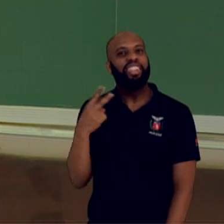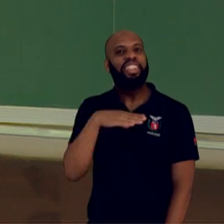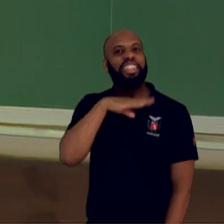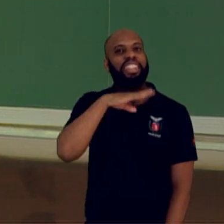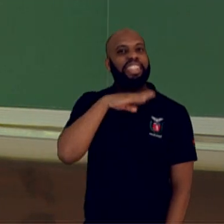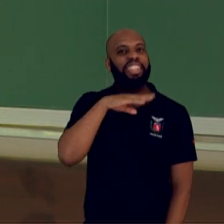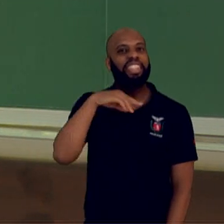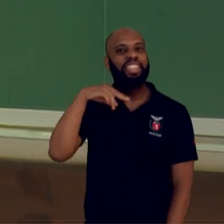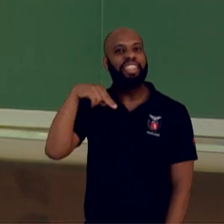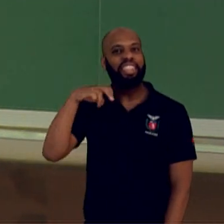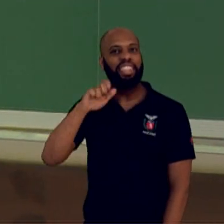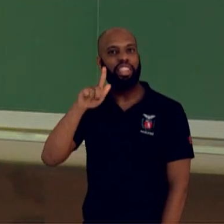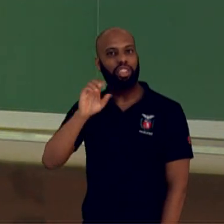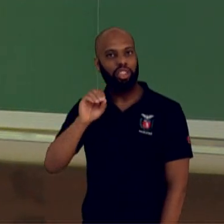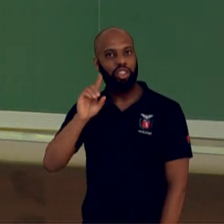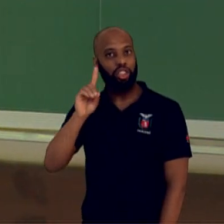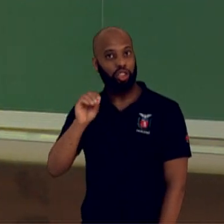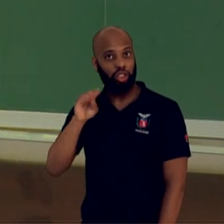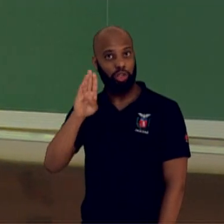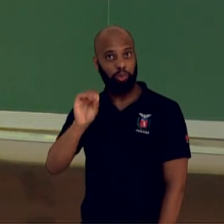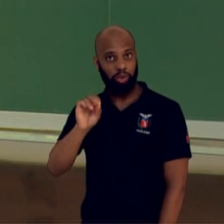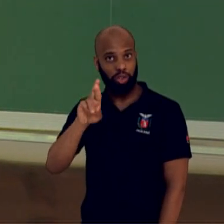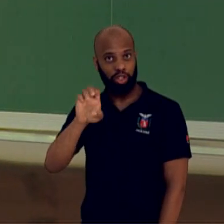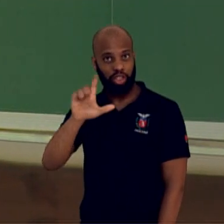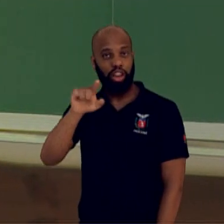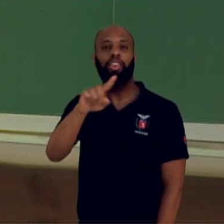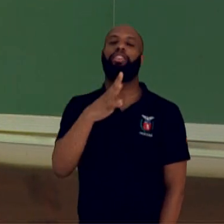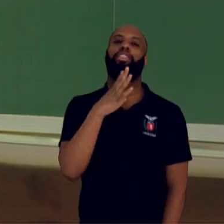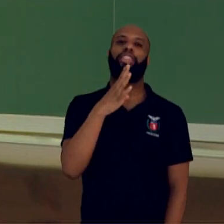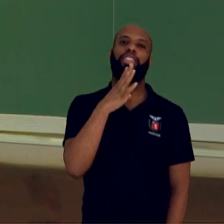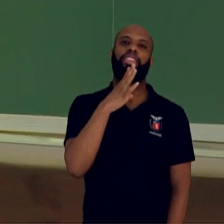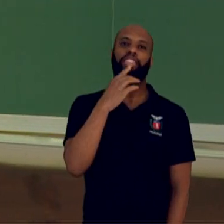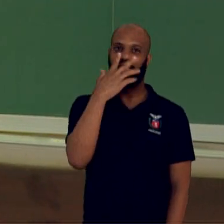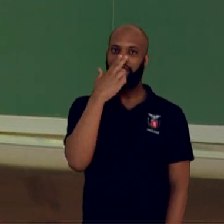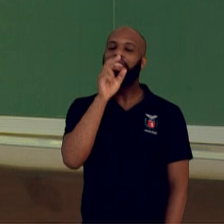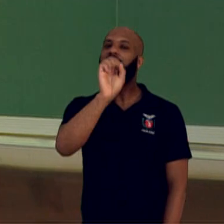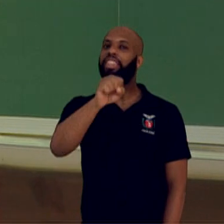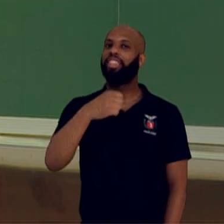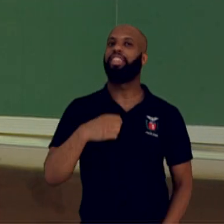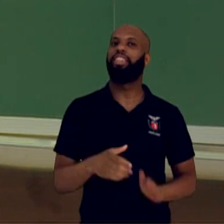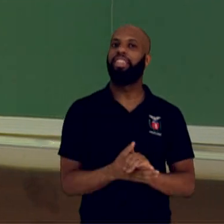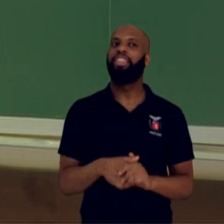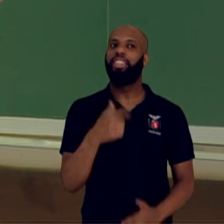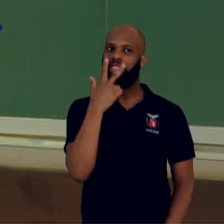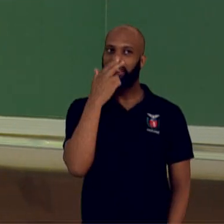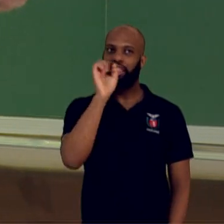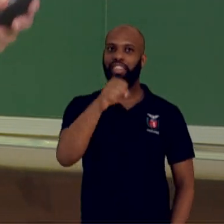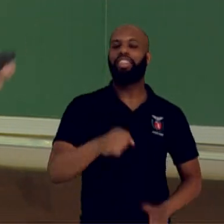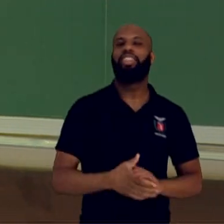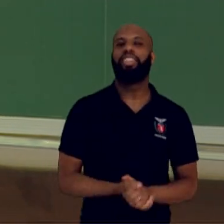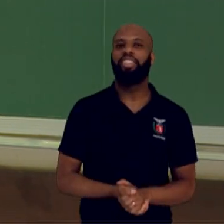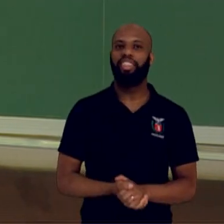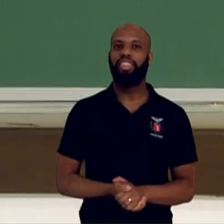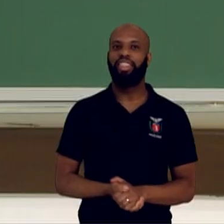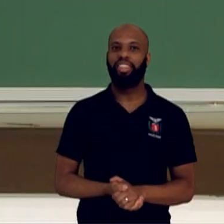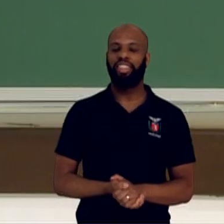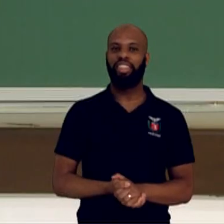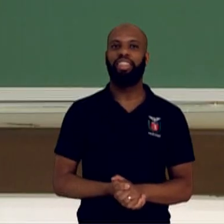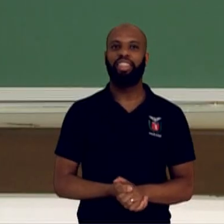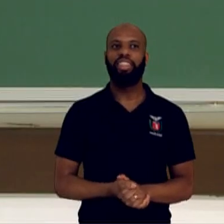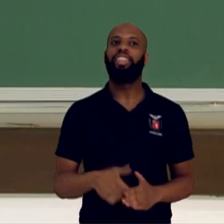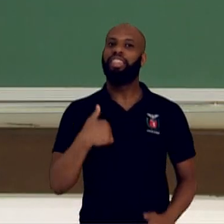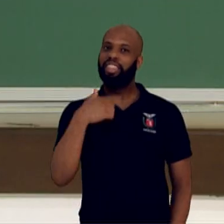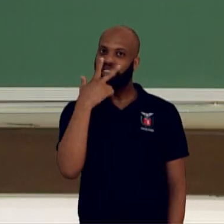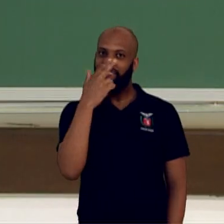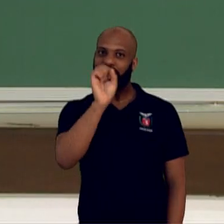Neguinho do Borel, né? Eles são bem conhecidos para vocês, eu acredito, certo? Pelo menos eu conheço. E olha só, agora sim